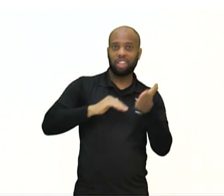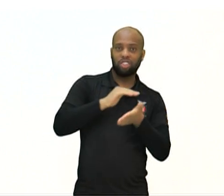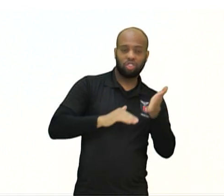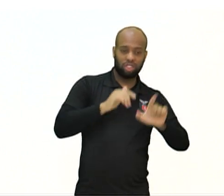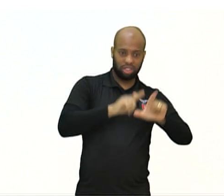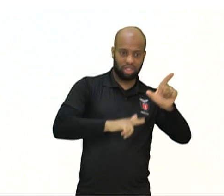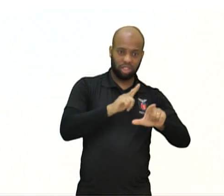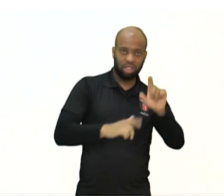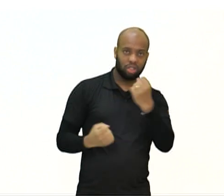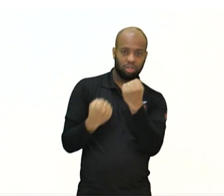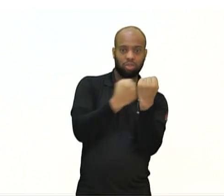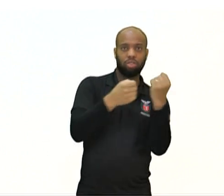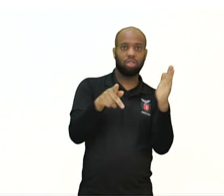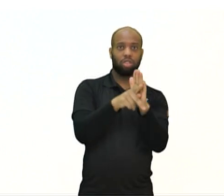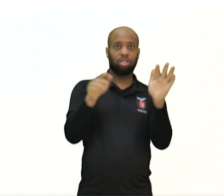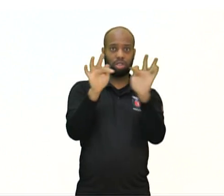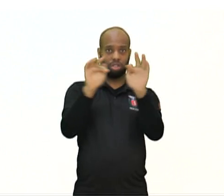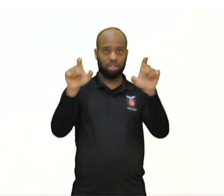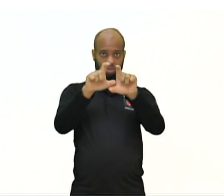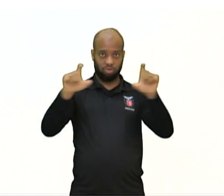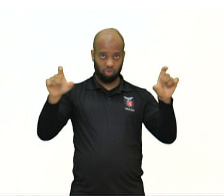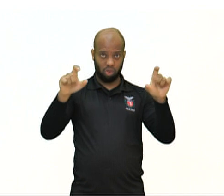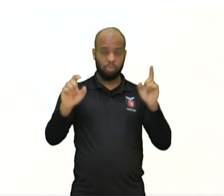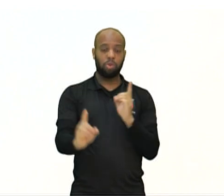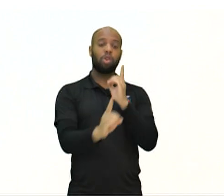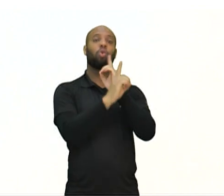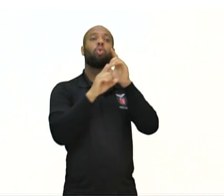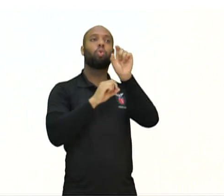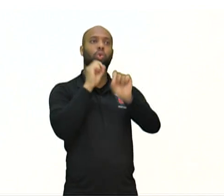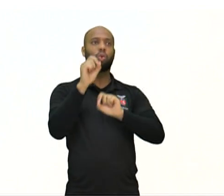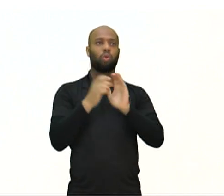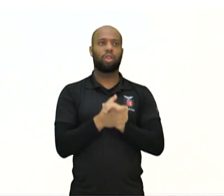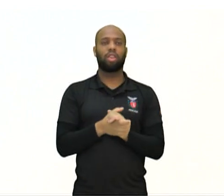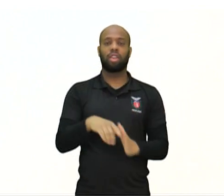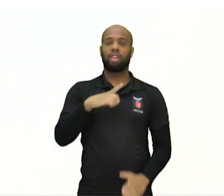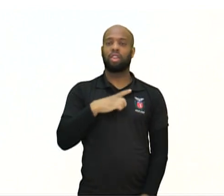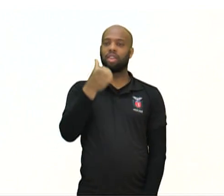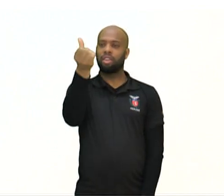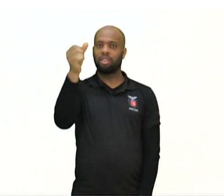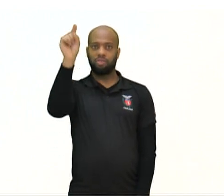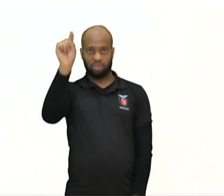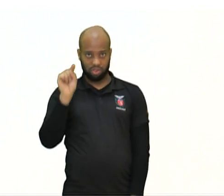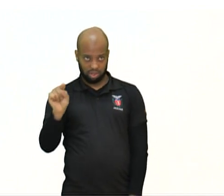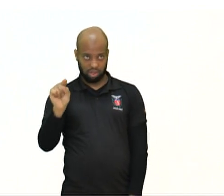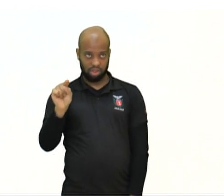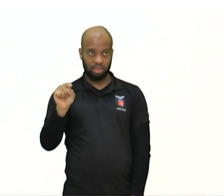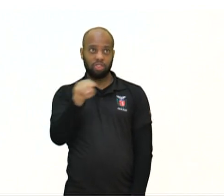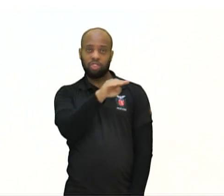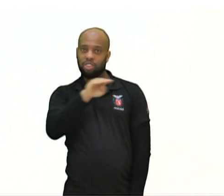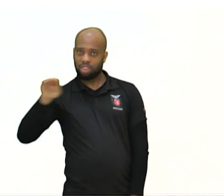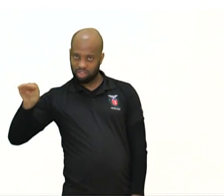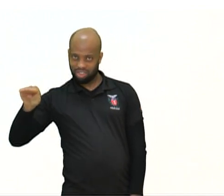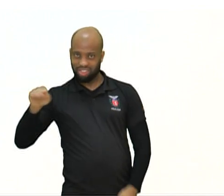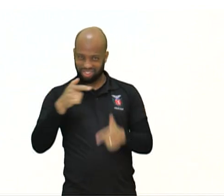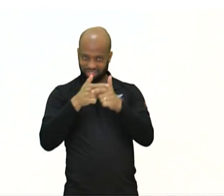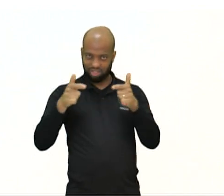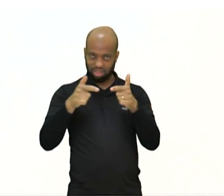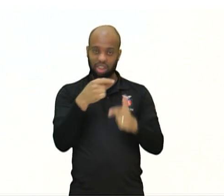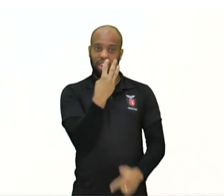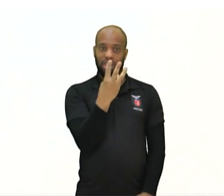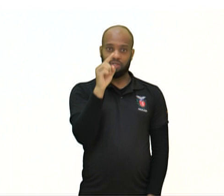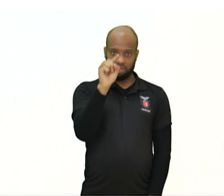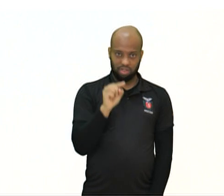esses valores na nossa fórmula. Nós teremos que 6 fatorial divididos por